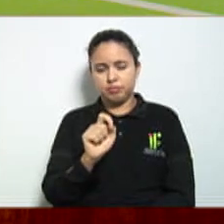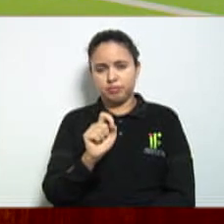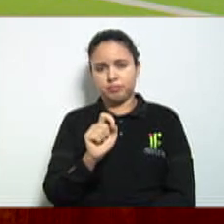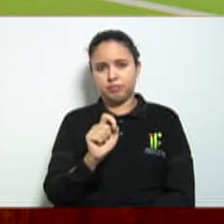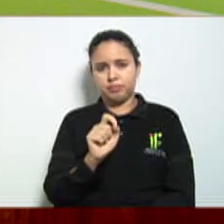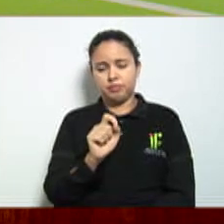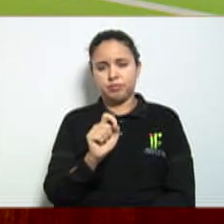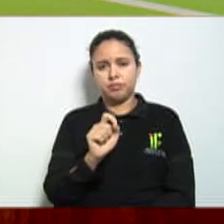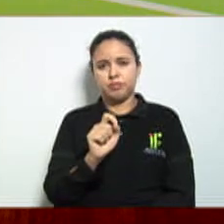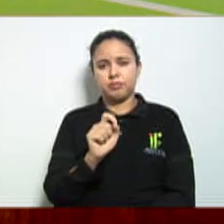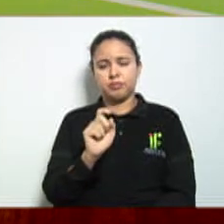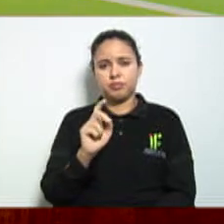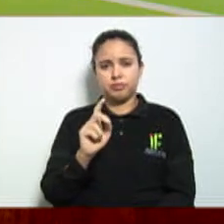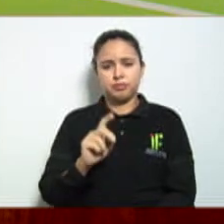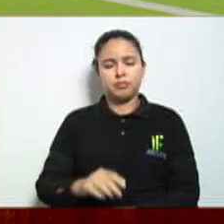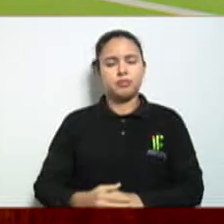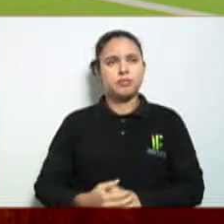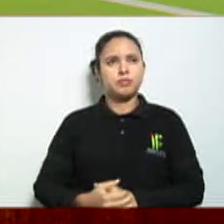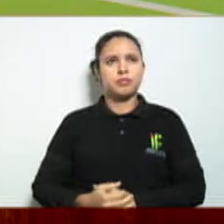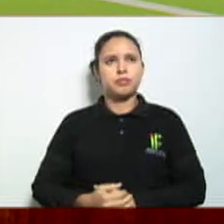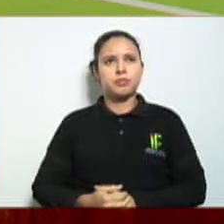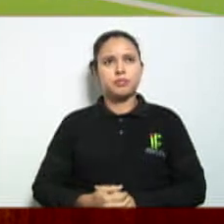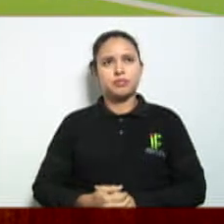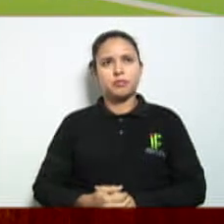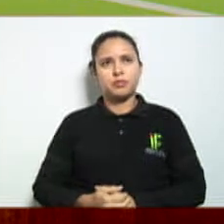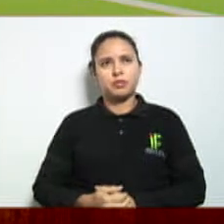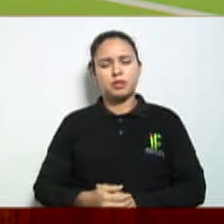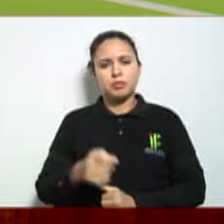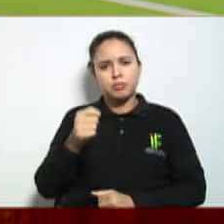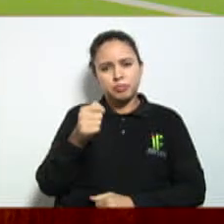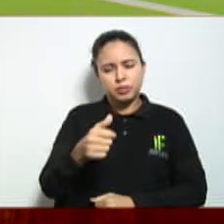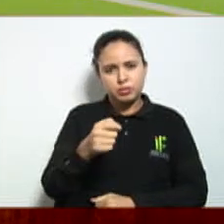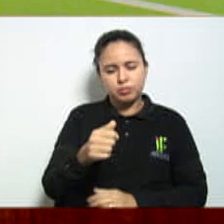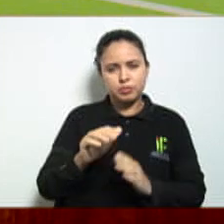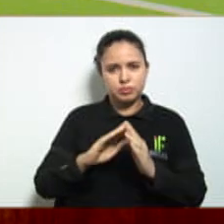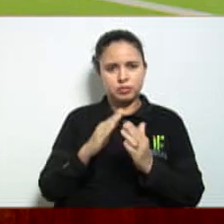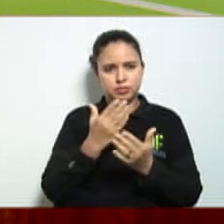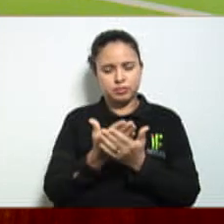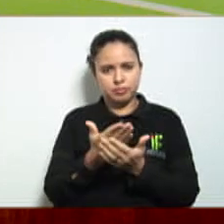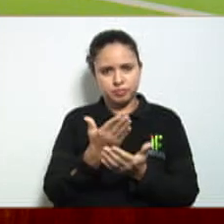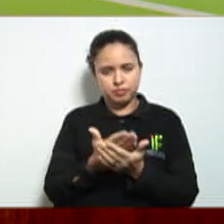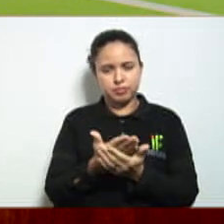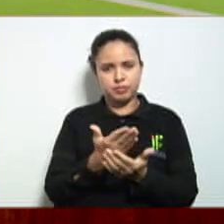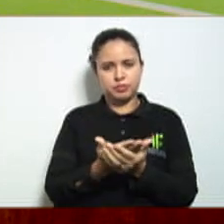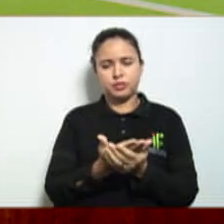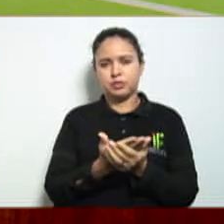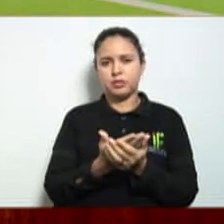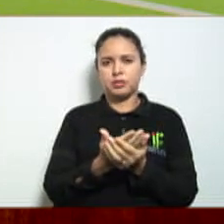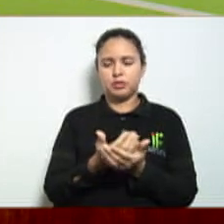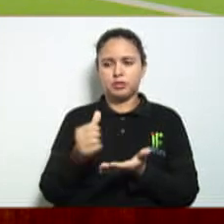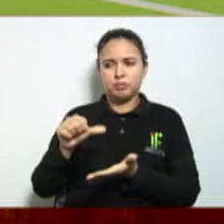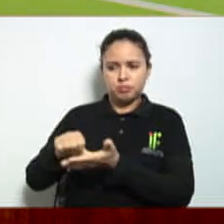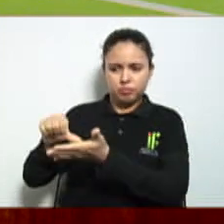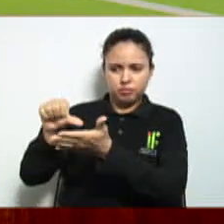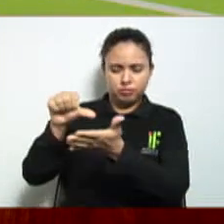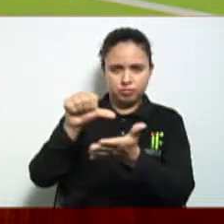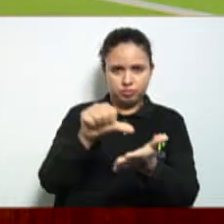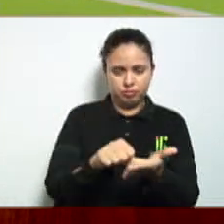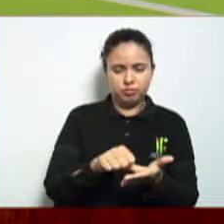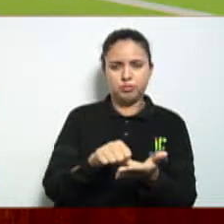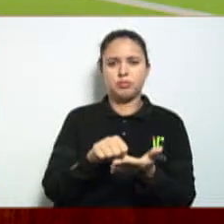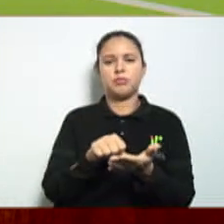que acontece? Poucas escolas, são só 2 polos participaram, porque os demais estão participando dessa